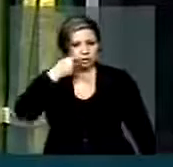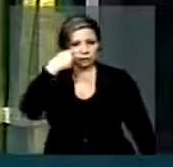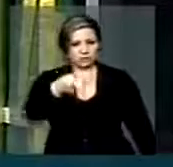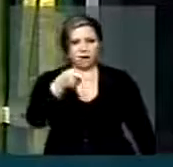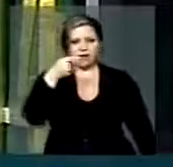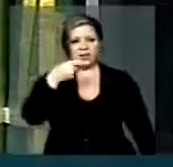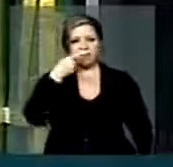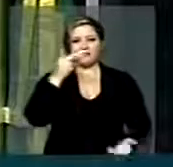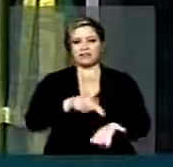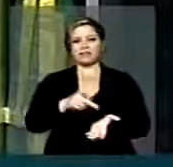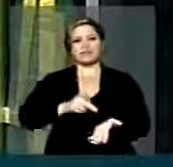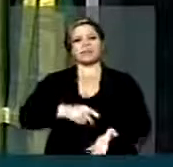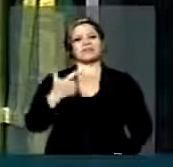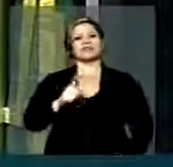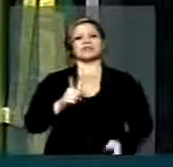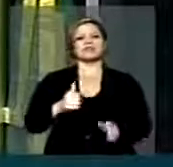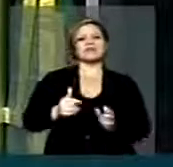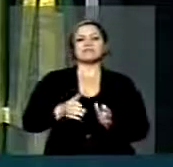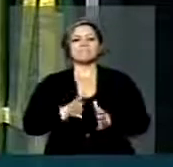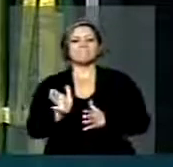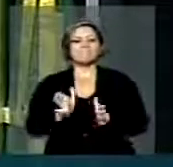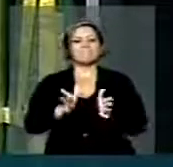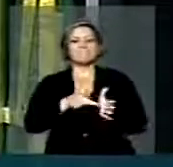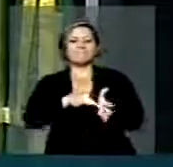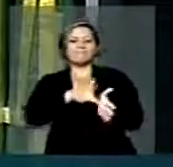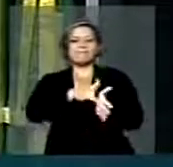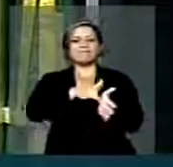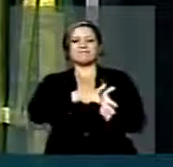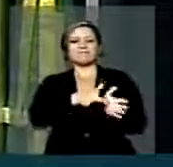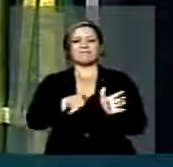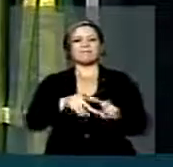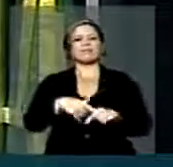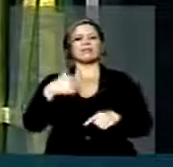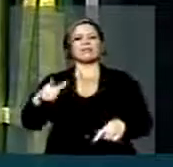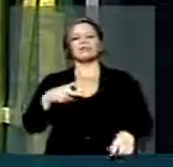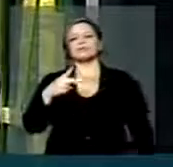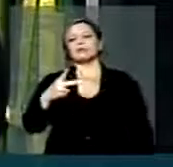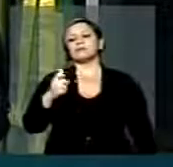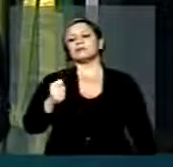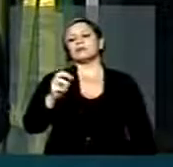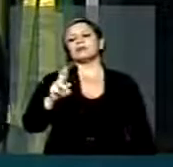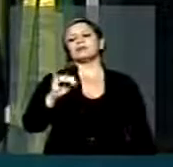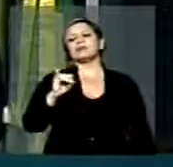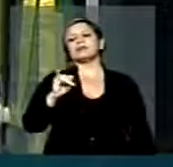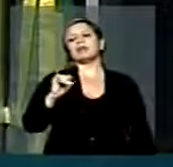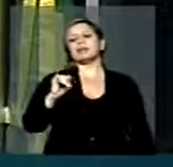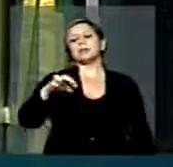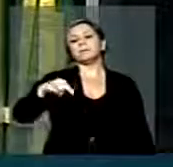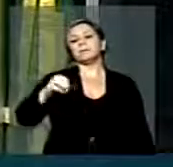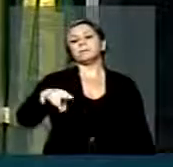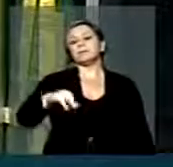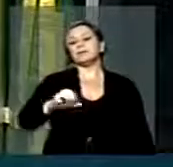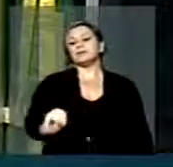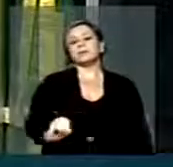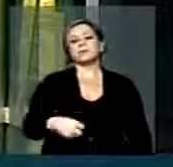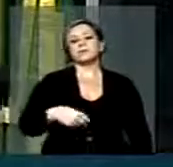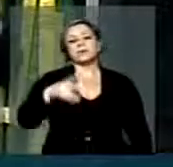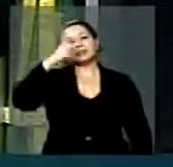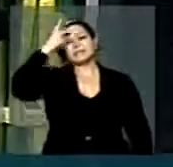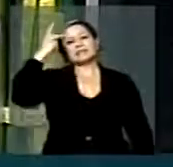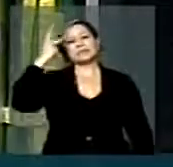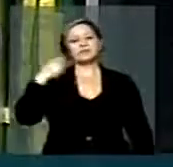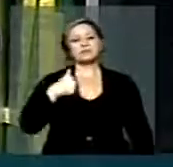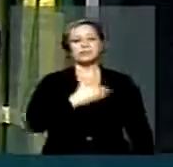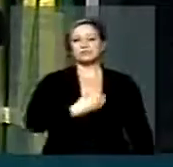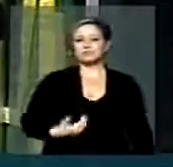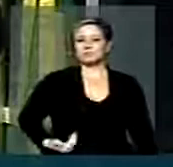verdade, não, fica escamoteando. E a outra coisa é o patrimonialismo. Essa junção de patrimonialista com